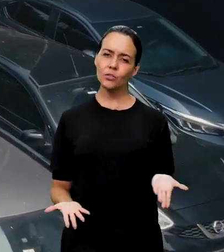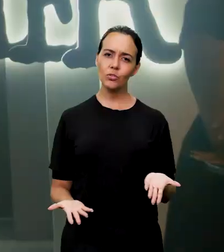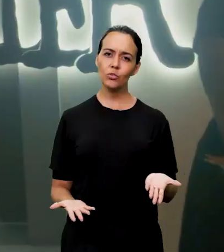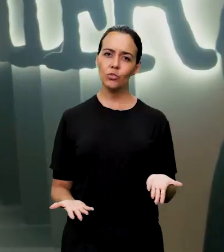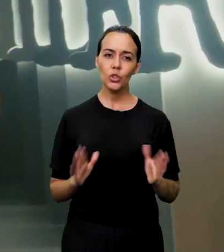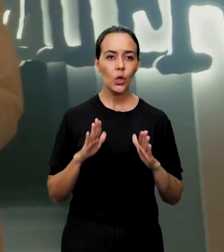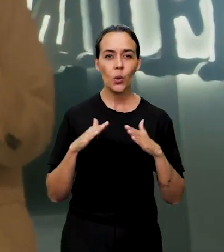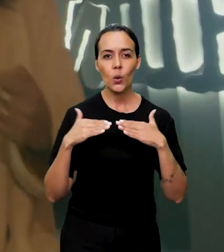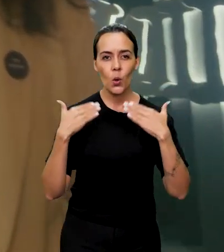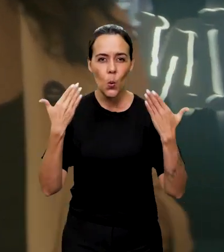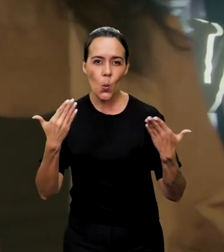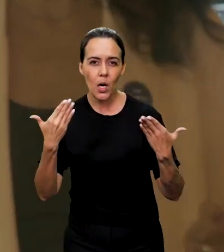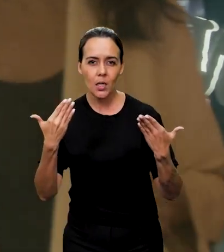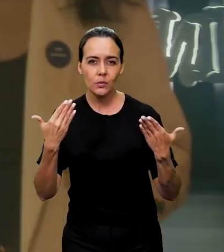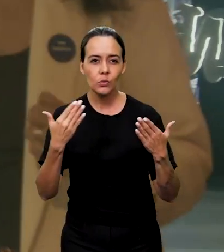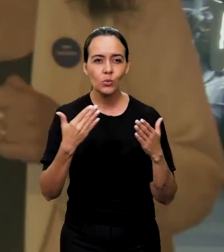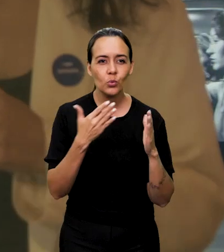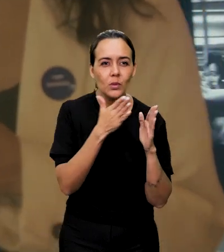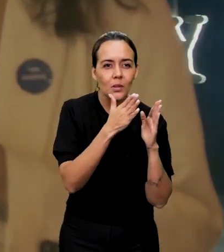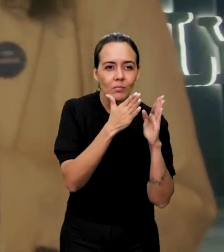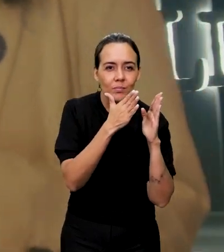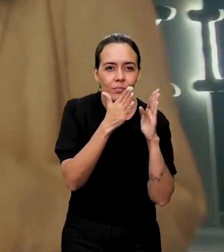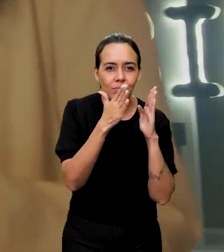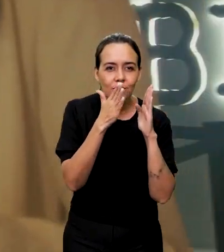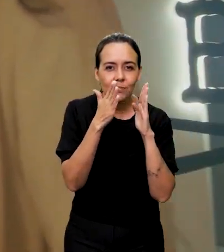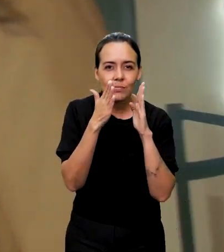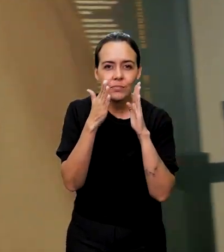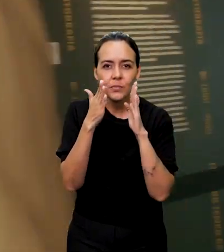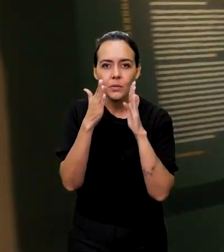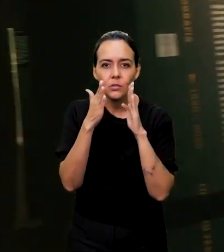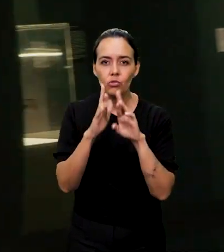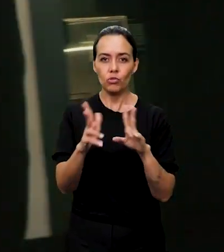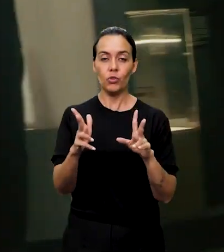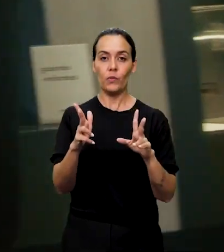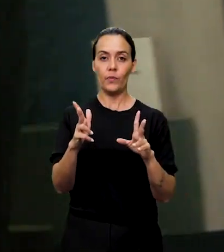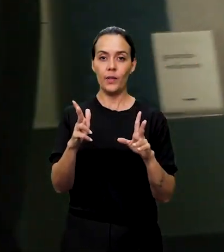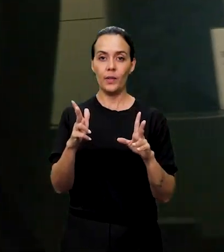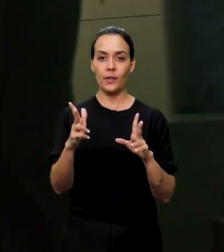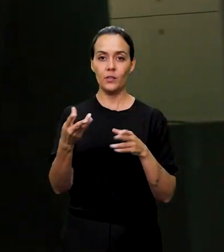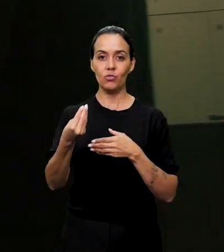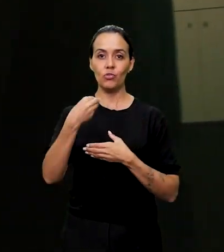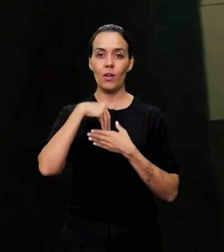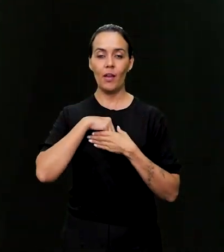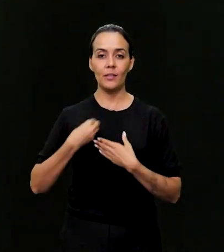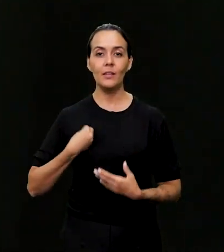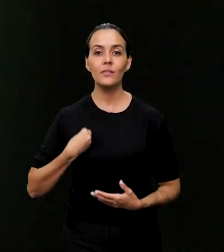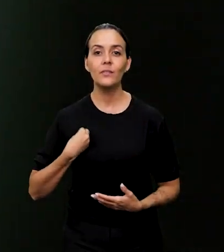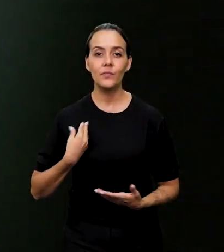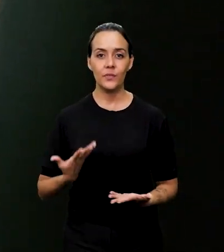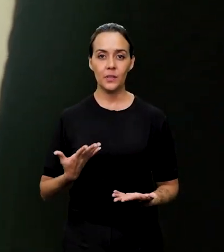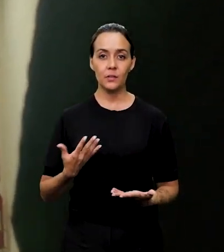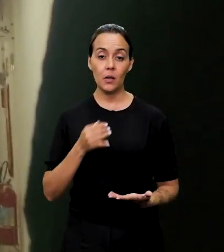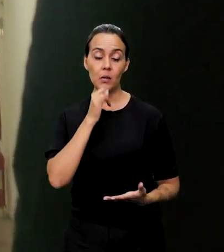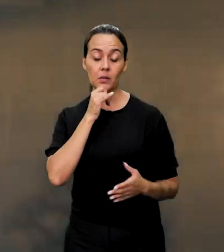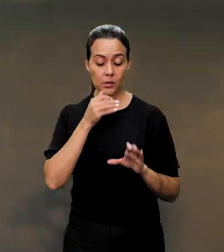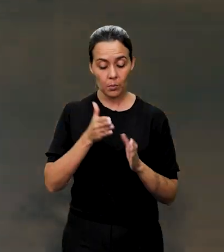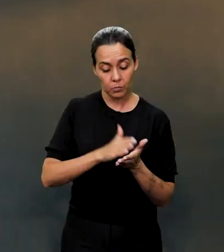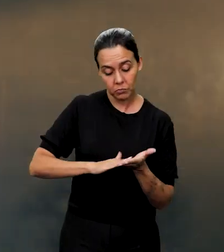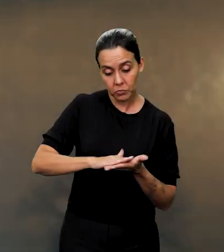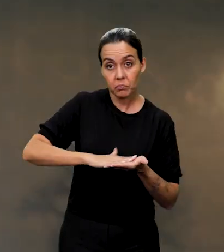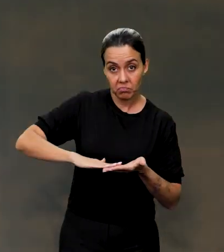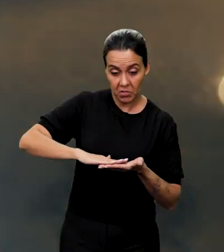experiência? É quando o inacreditável invade a rotina. Dentro do Miss, É quando, lavando o